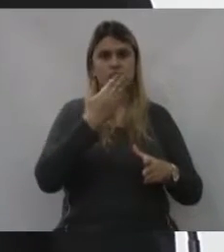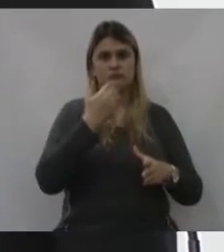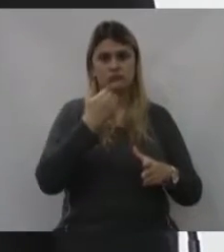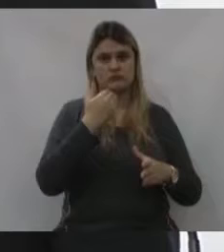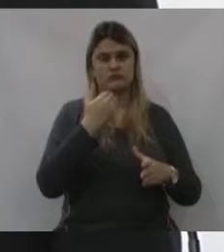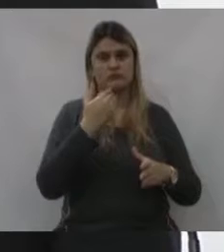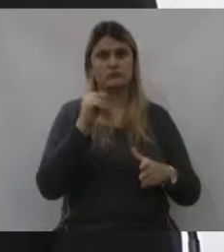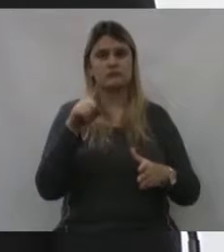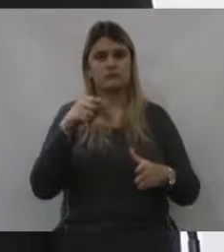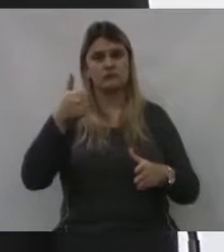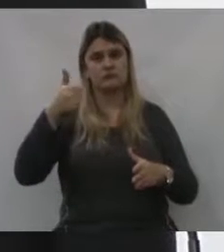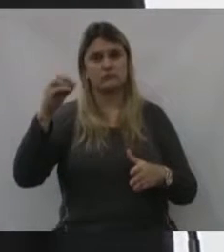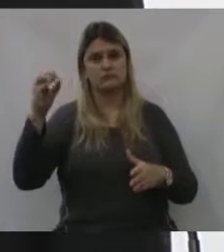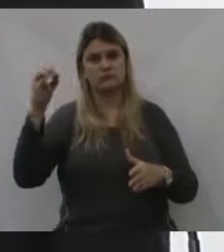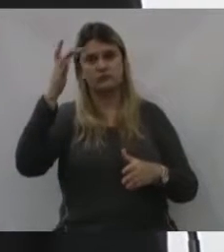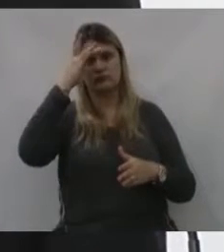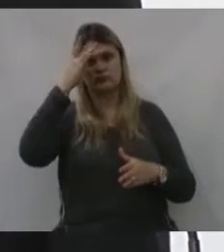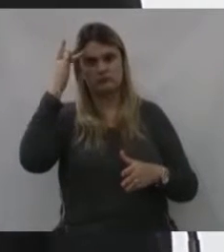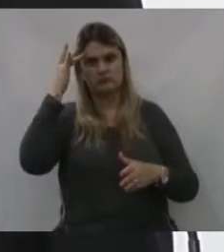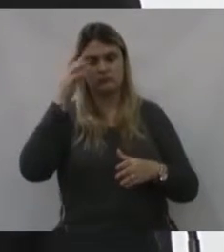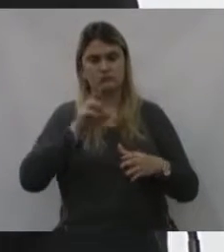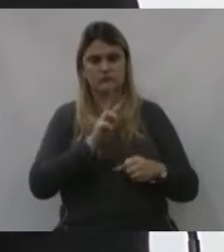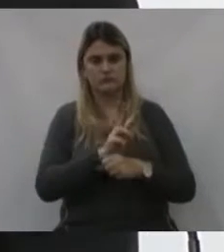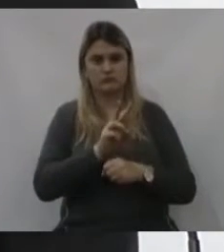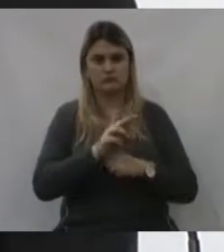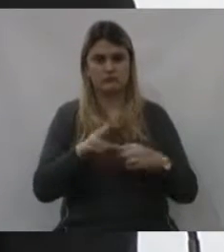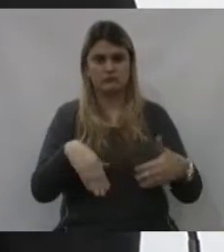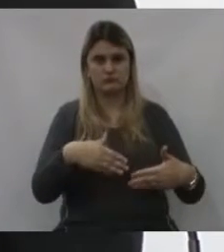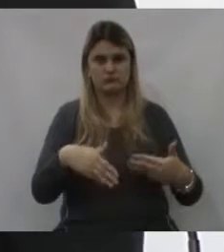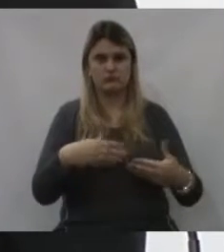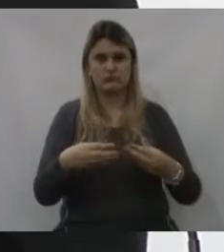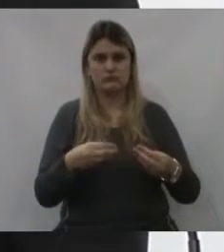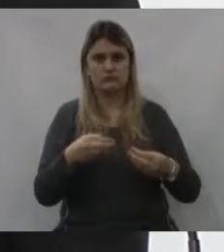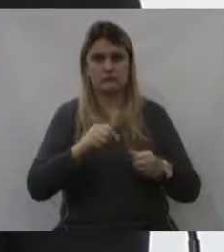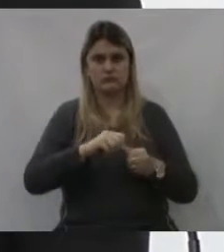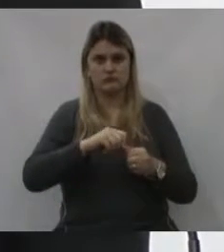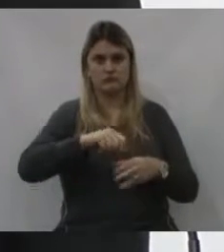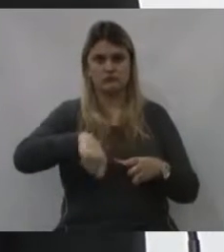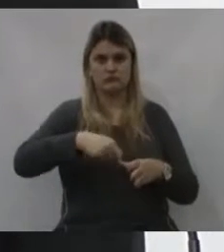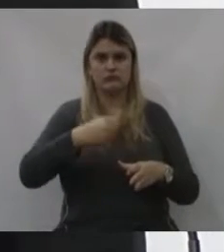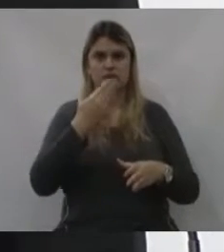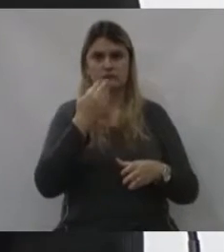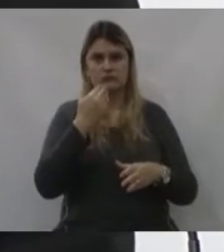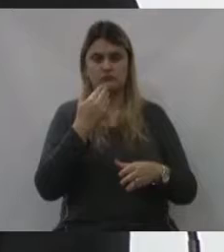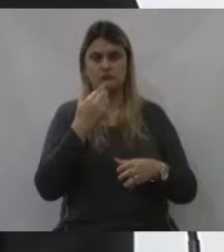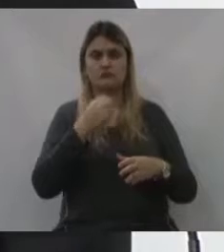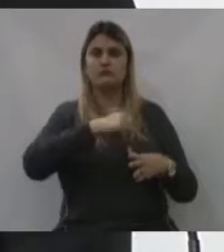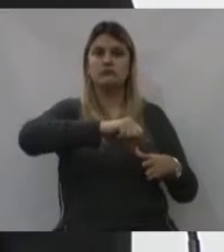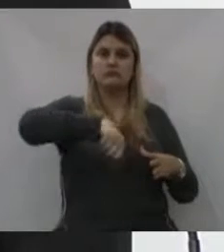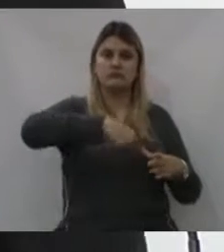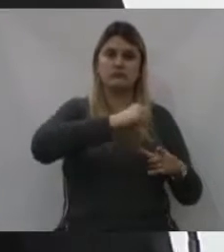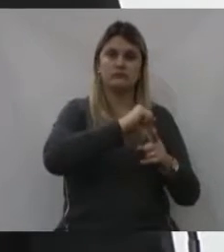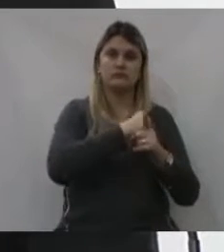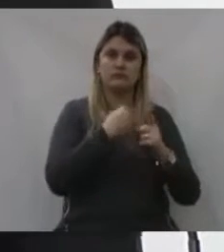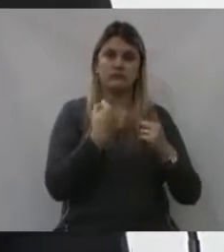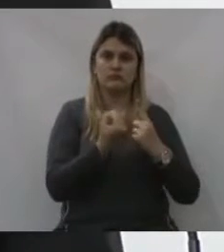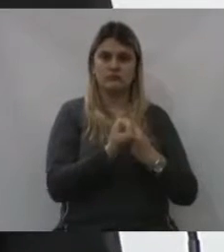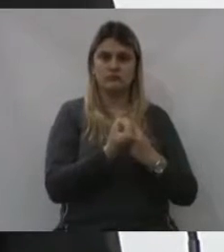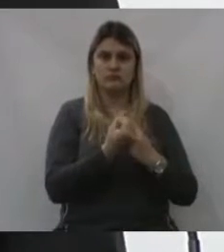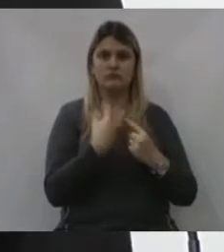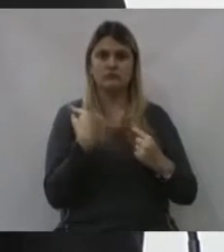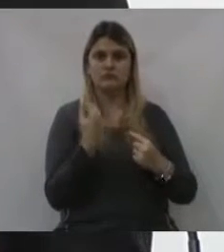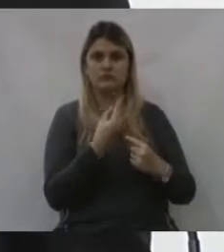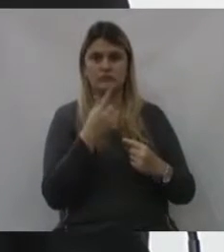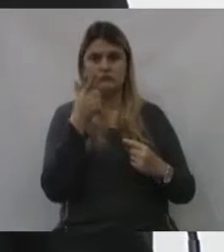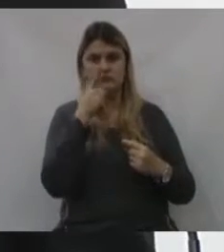merenda. Isso passa de 100 pessoas manipulando alimento. Na cozinha social, nós